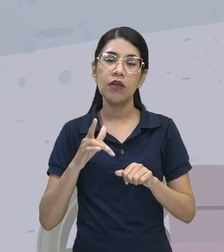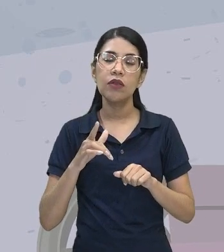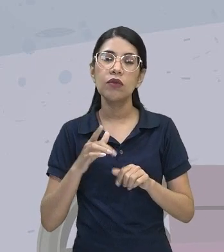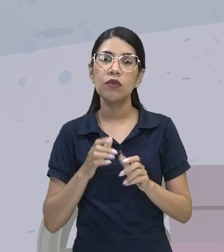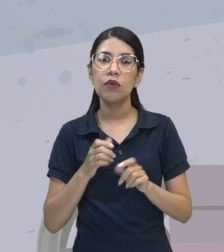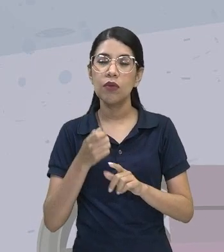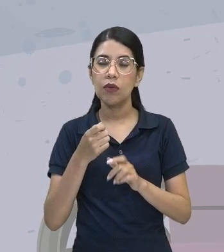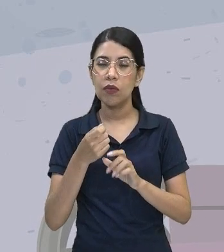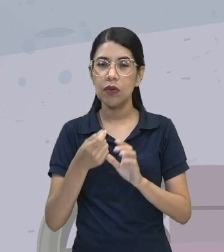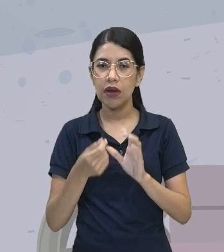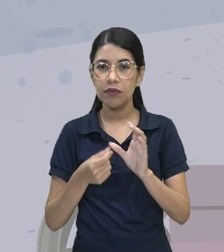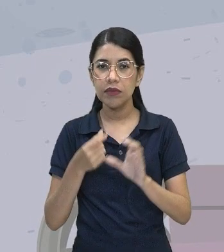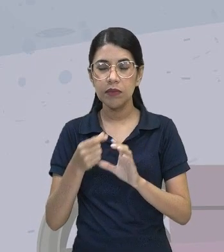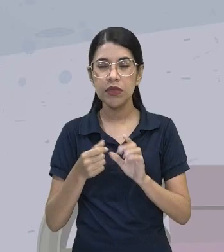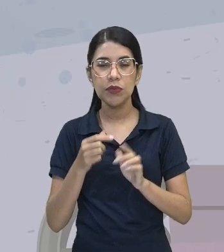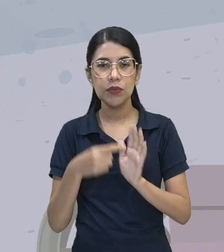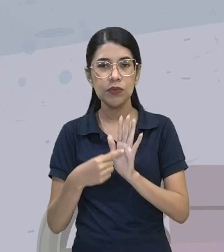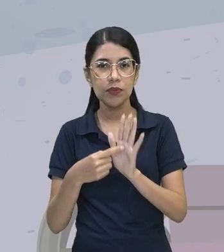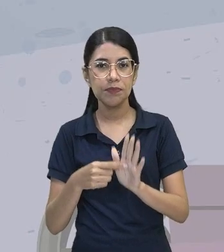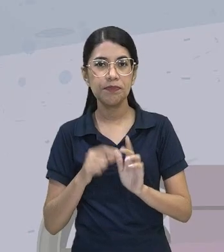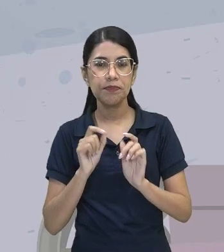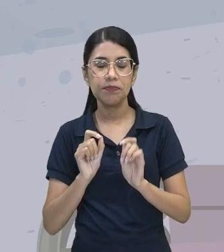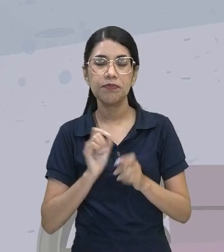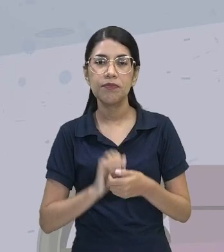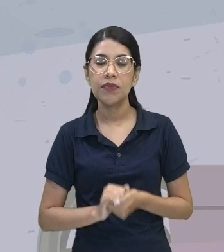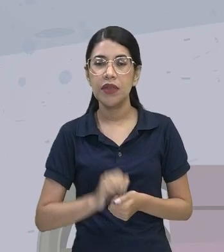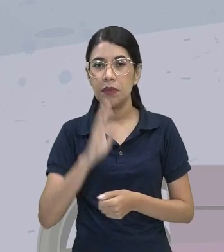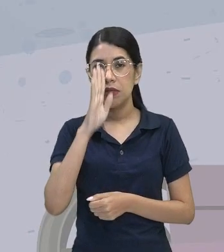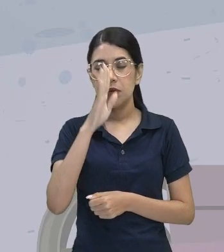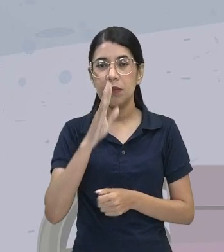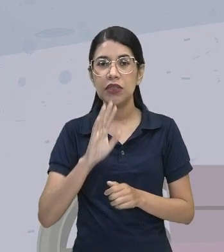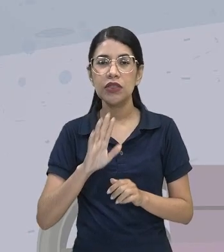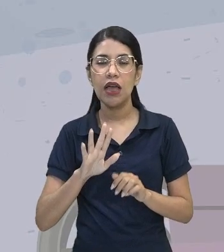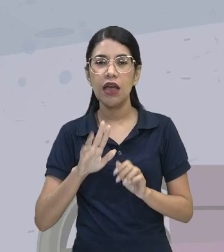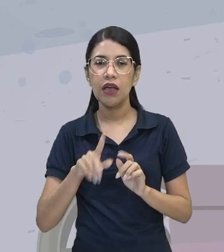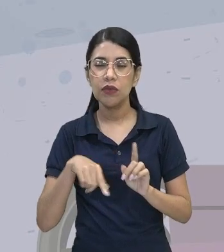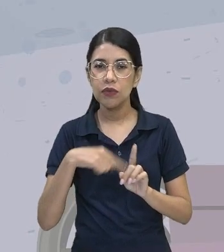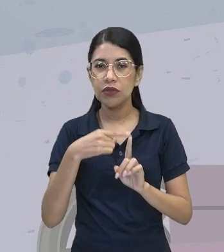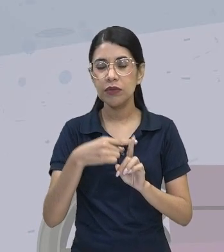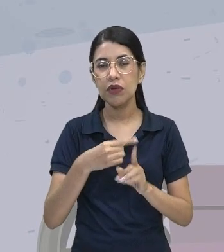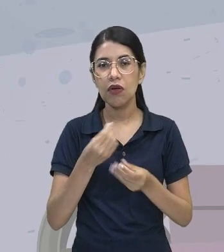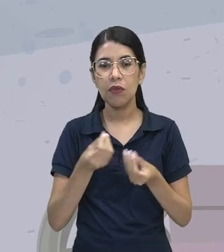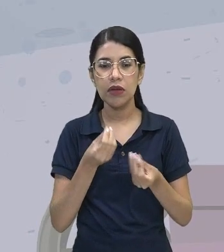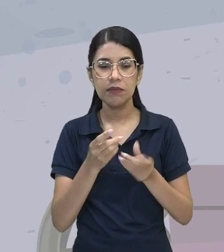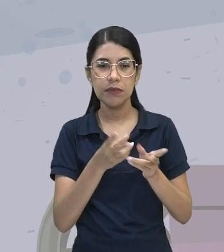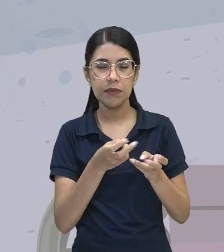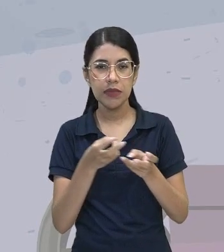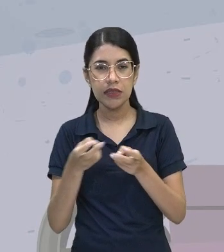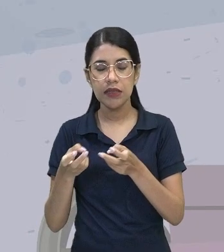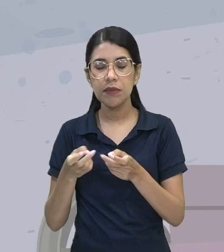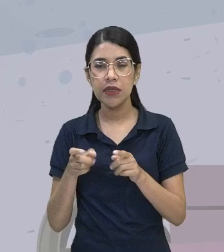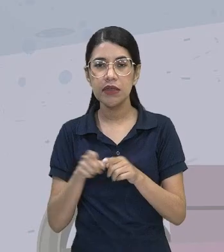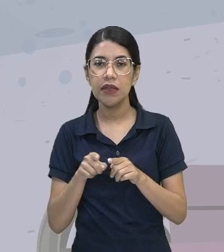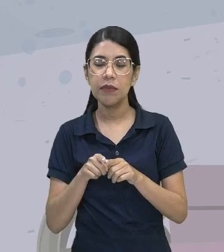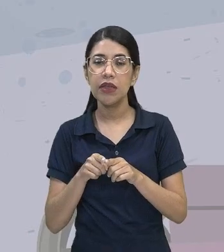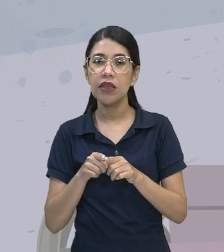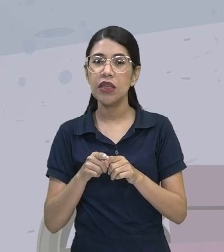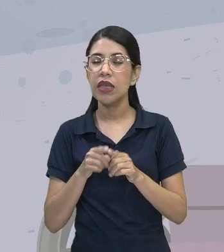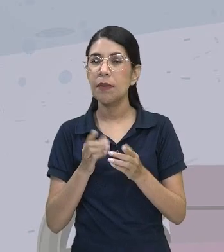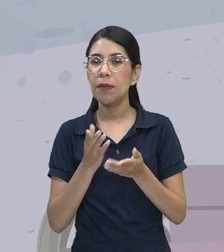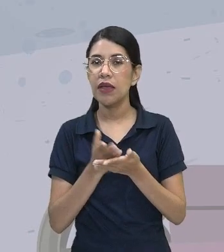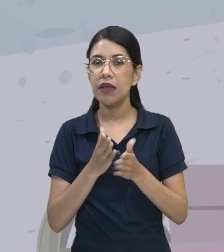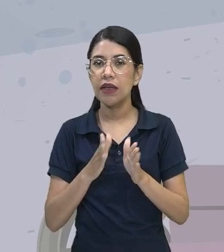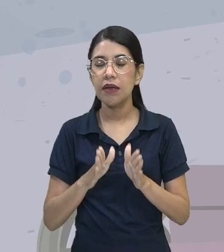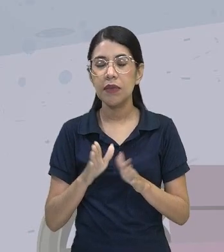capitalismo industrial, ela refletia principalmente no otimismo como as pessoas viam. E esse otimismo vai se romper